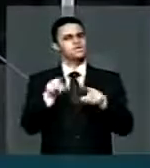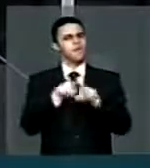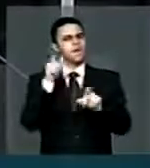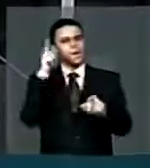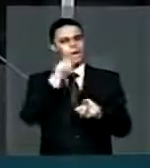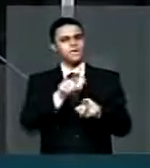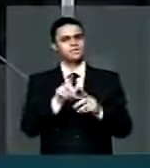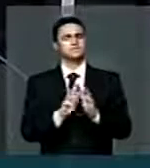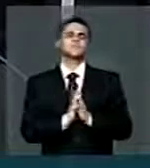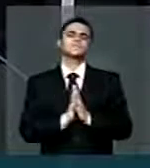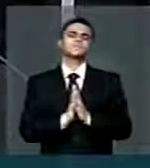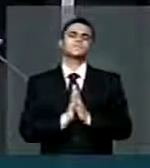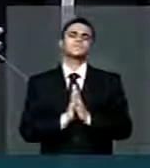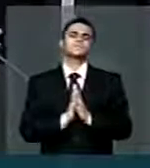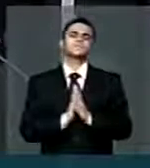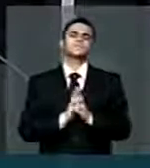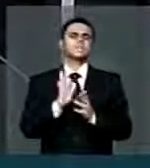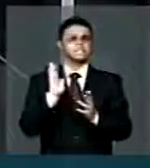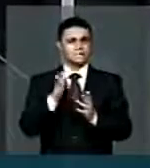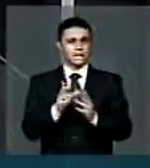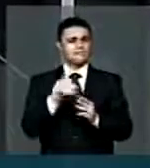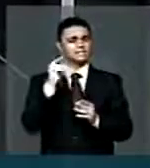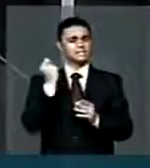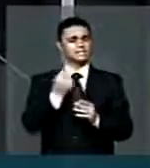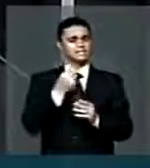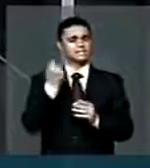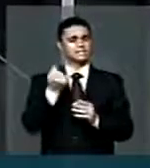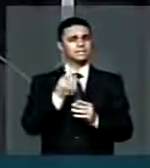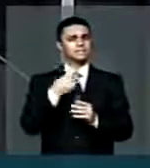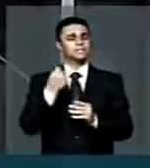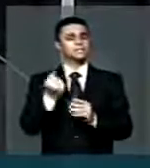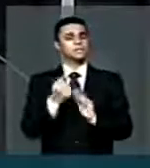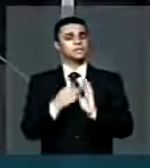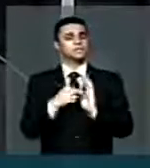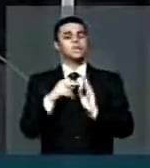conquistas. Por décadas, tem sido